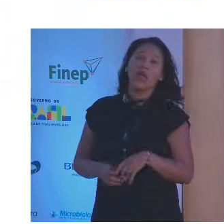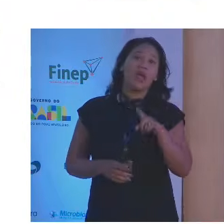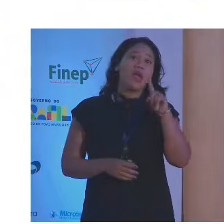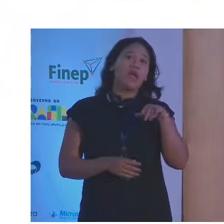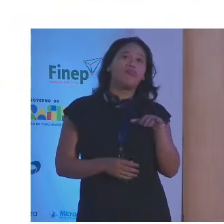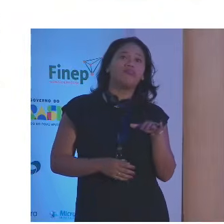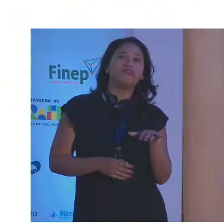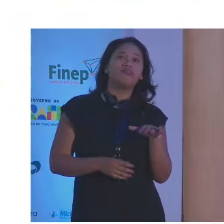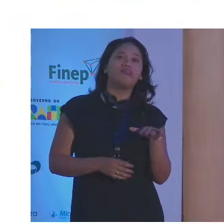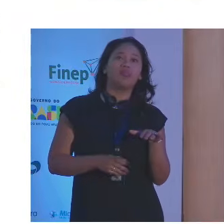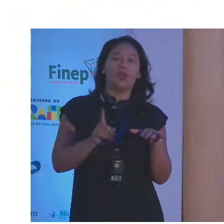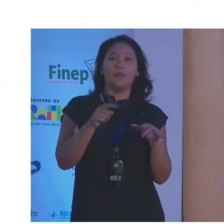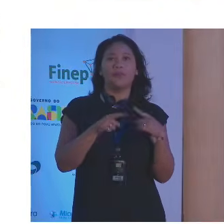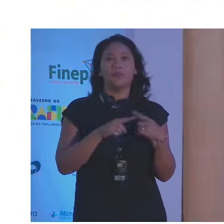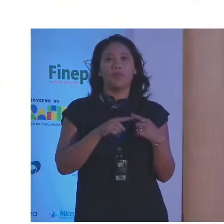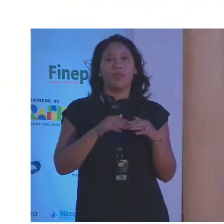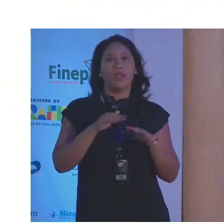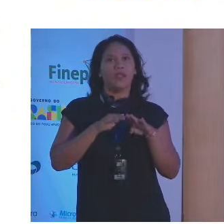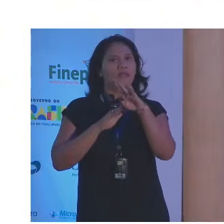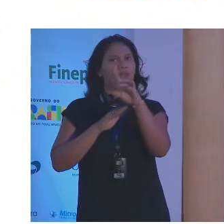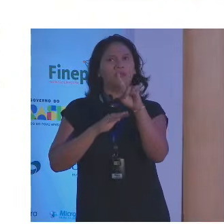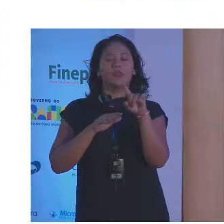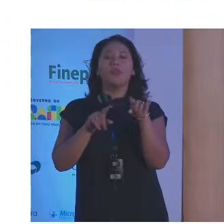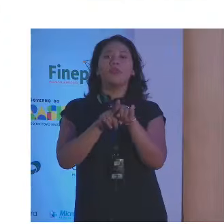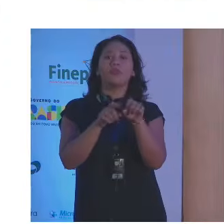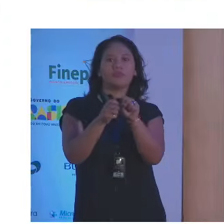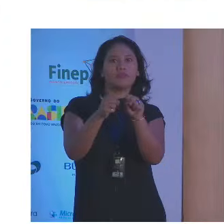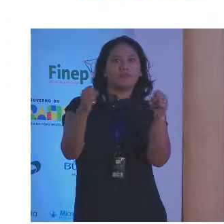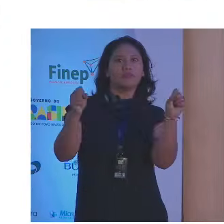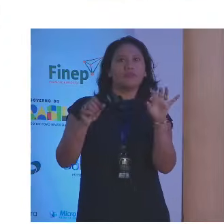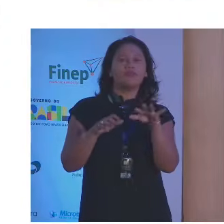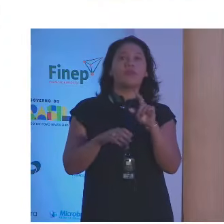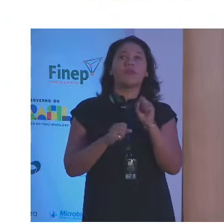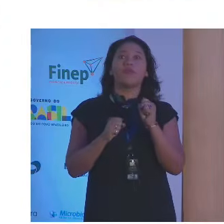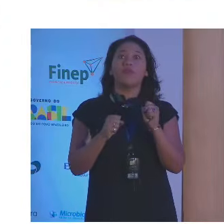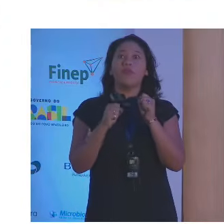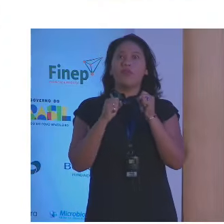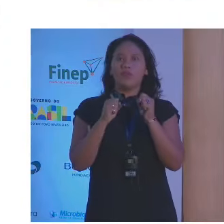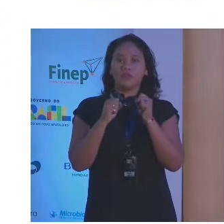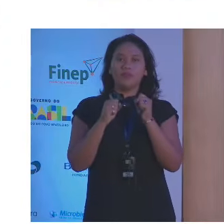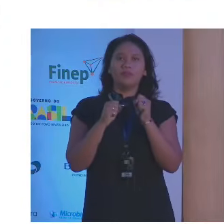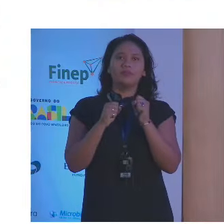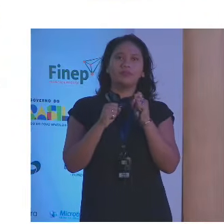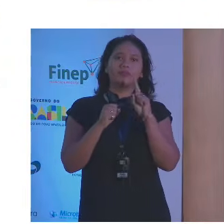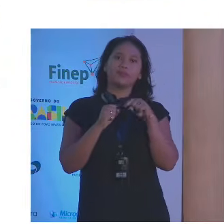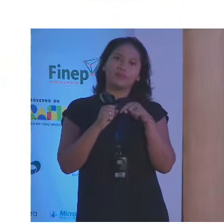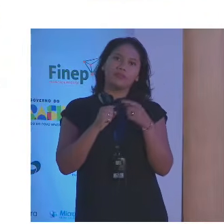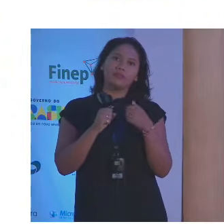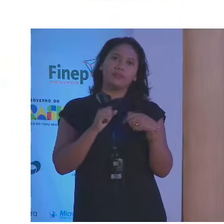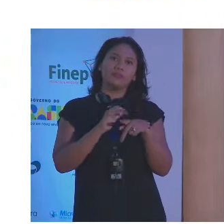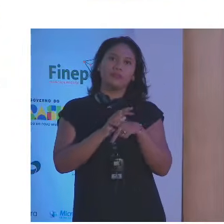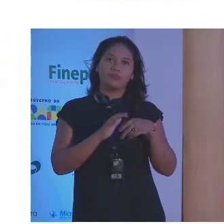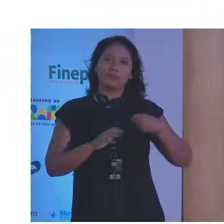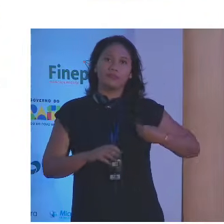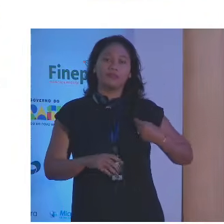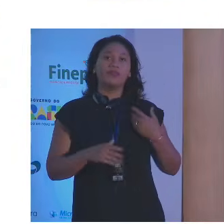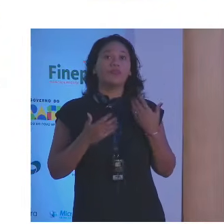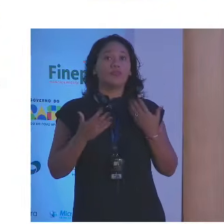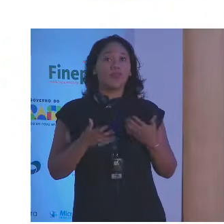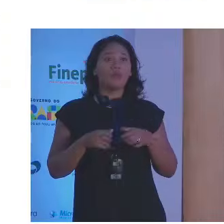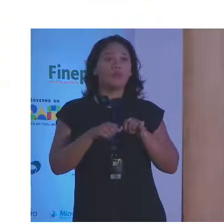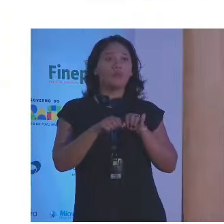baixa, pouco elevada e com uma amplitude, uma altura de maré muito grande, né, macromarés na sua desembocadura. Então, a